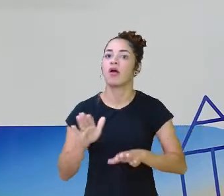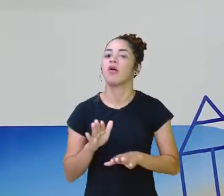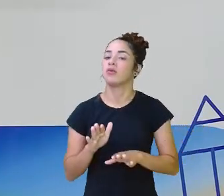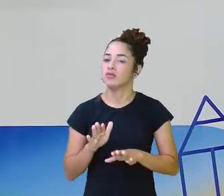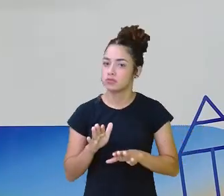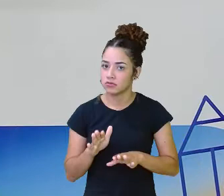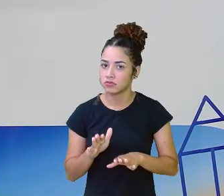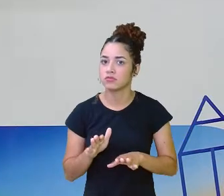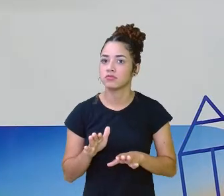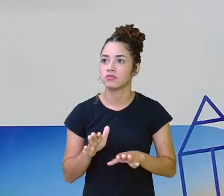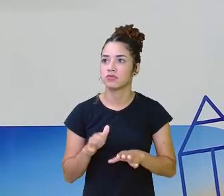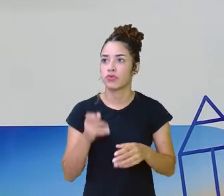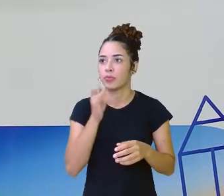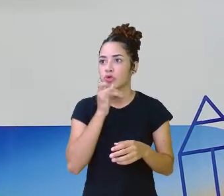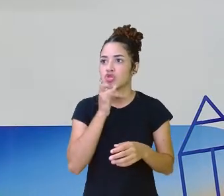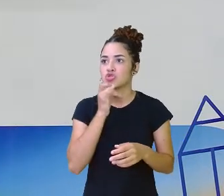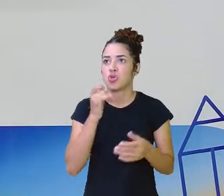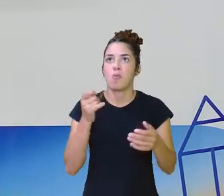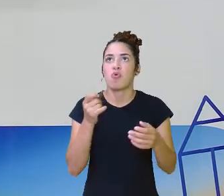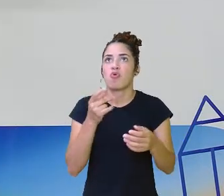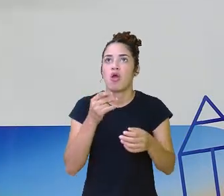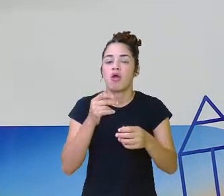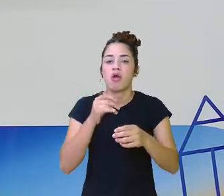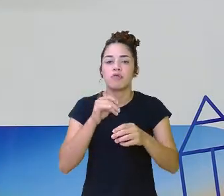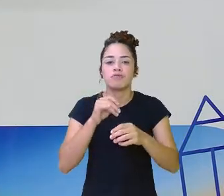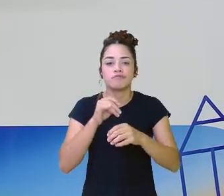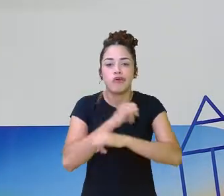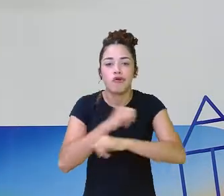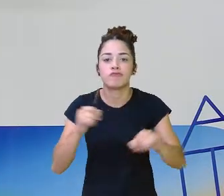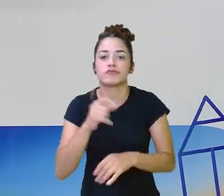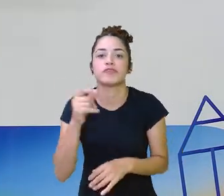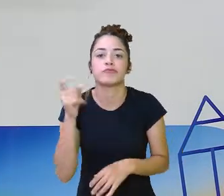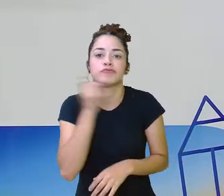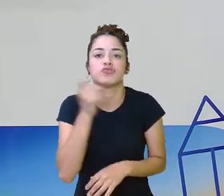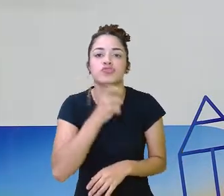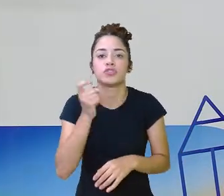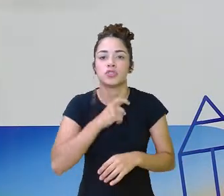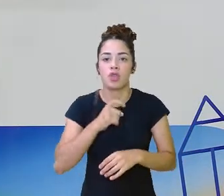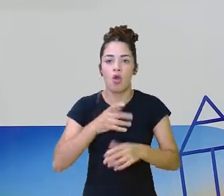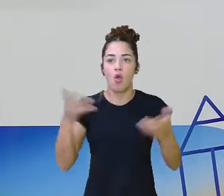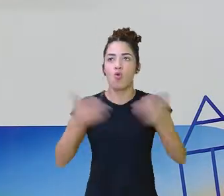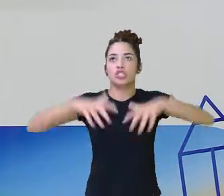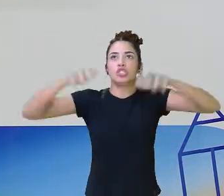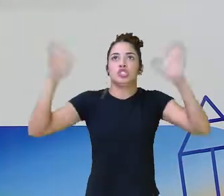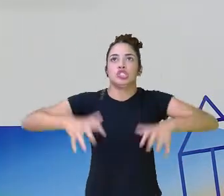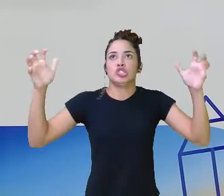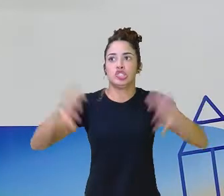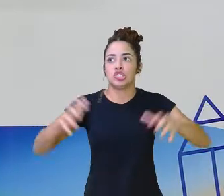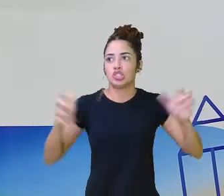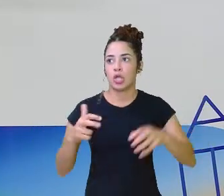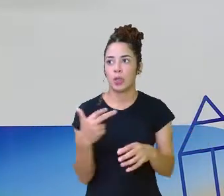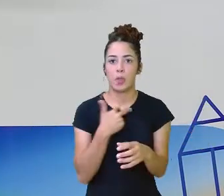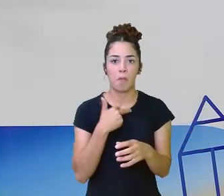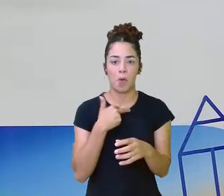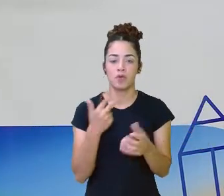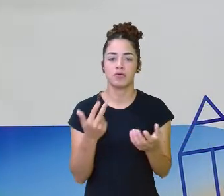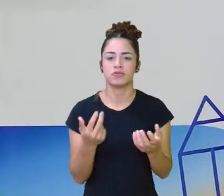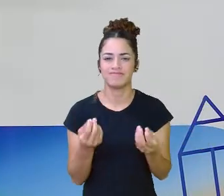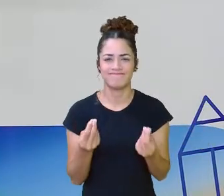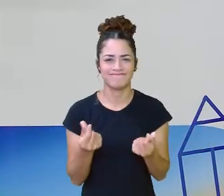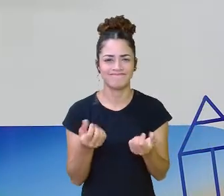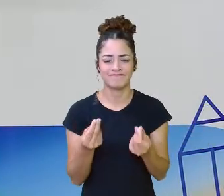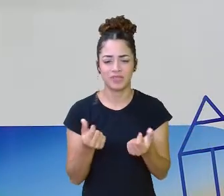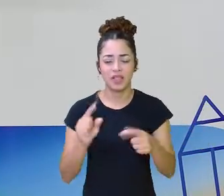tá? Hoje vai cair uma pancada de chuva e ninguém vai conseguir sair do Recife. Aí a gente sai de casa, o sol tá lá. Oi, tô